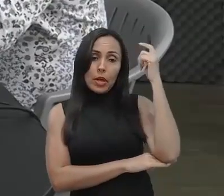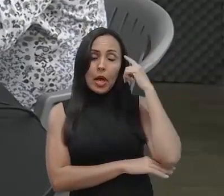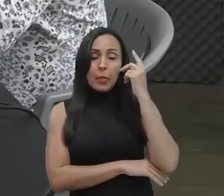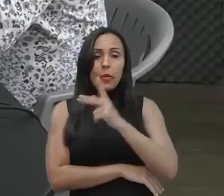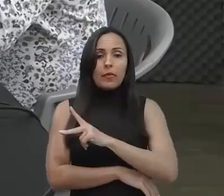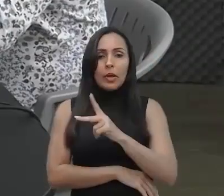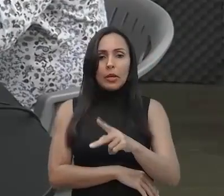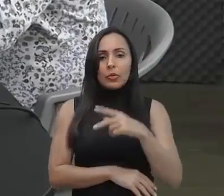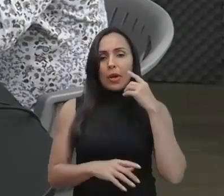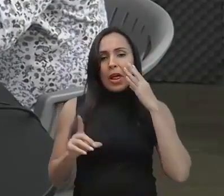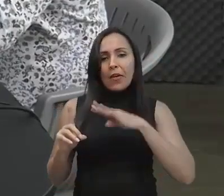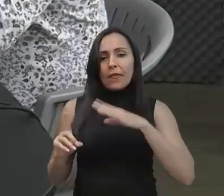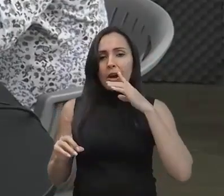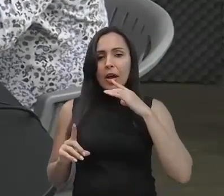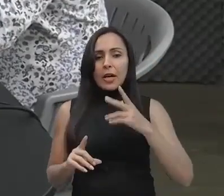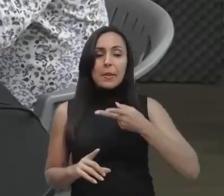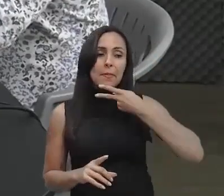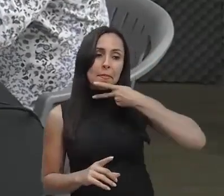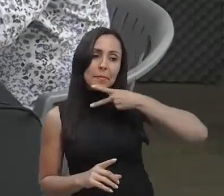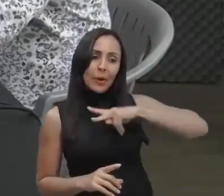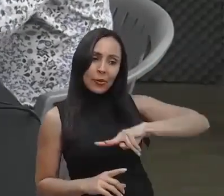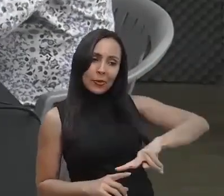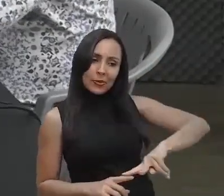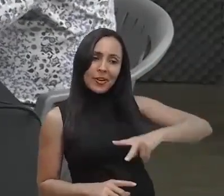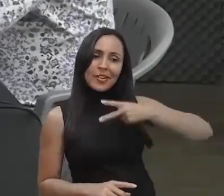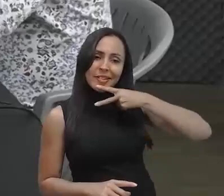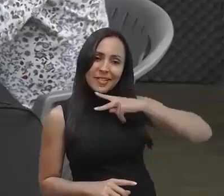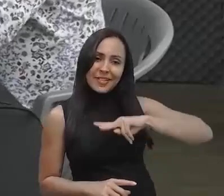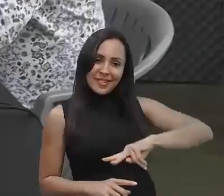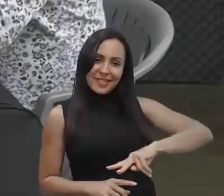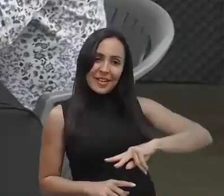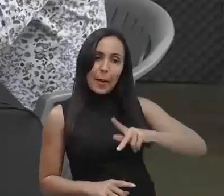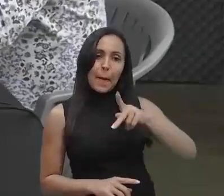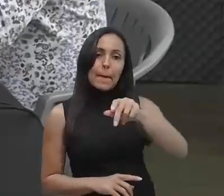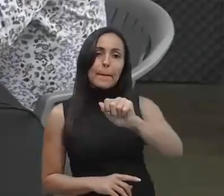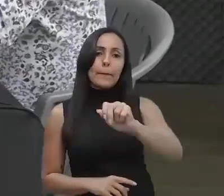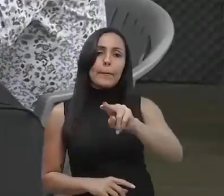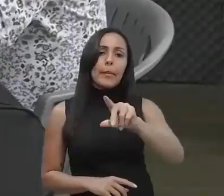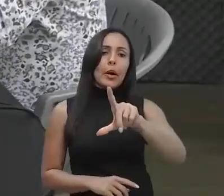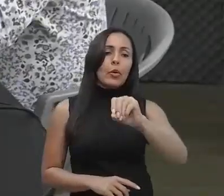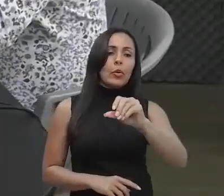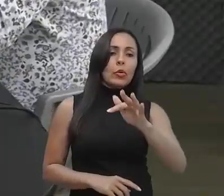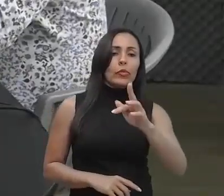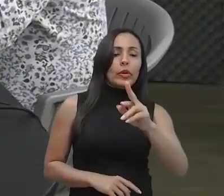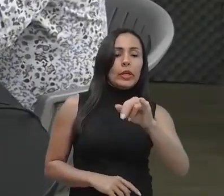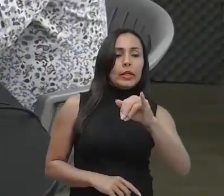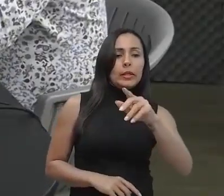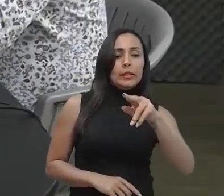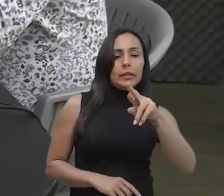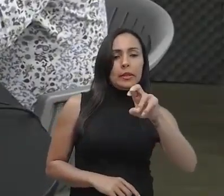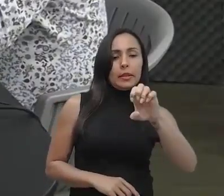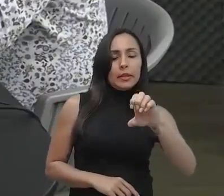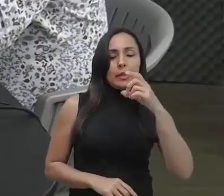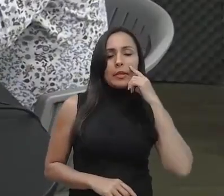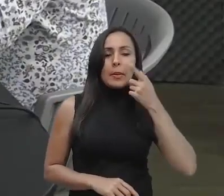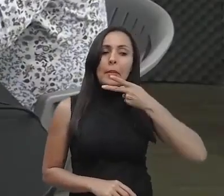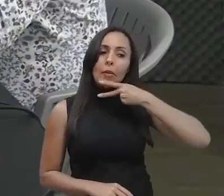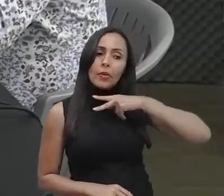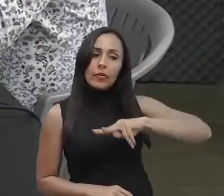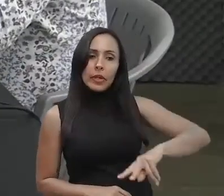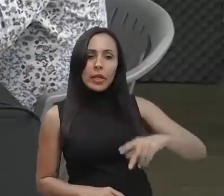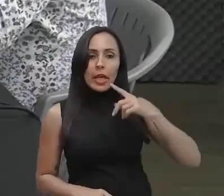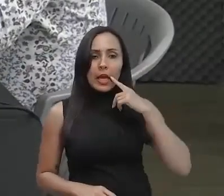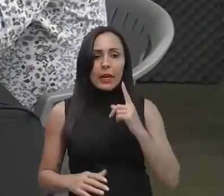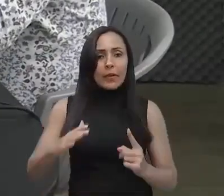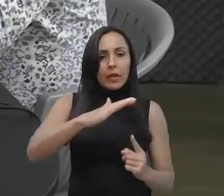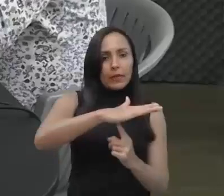Paulo Freire não é N E aí ela fez uma uma feira de ciências de